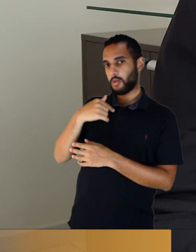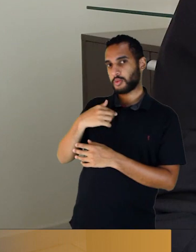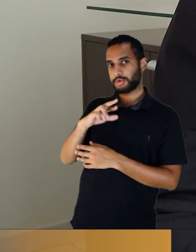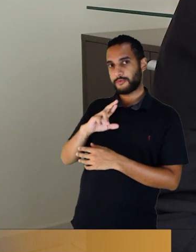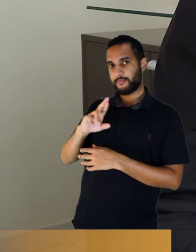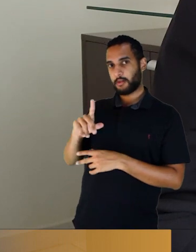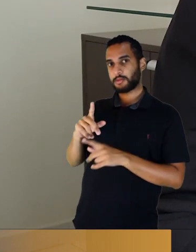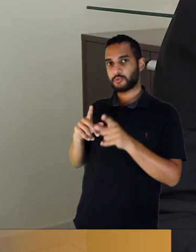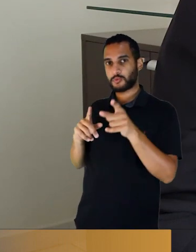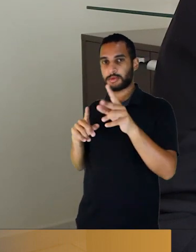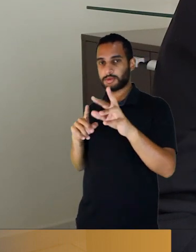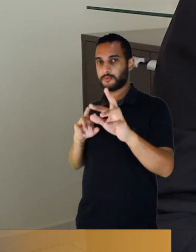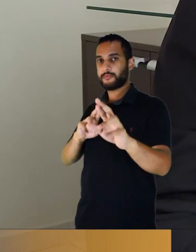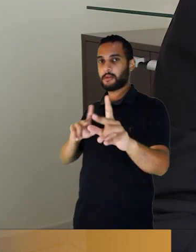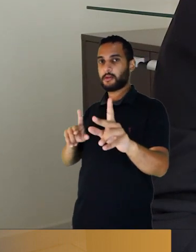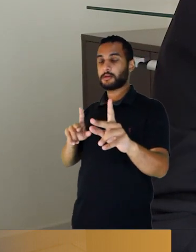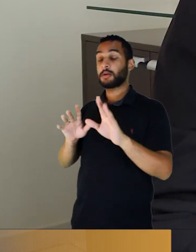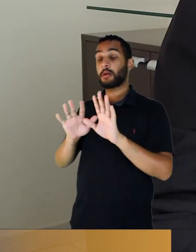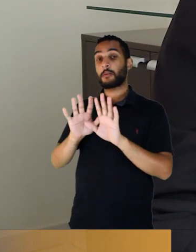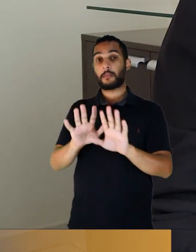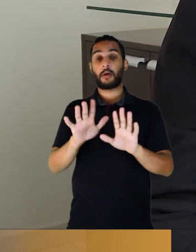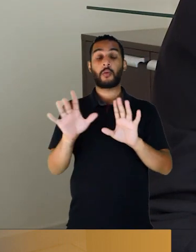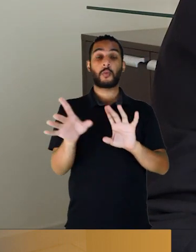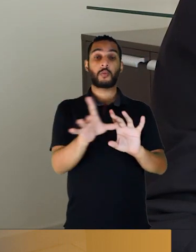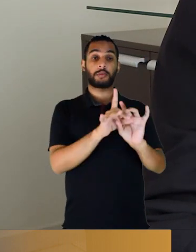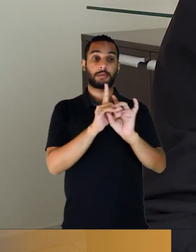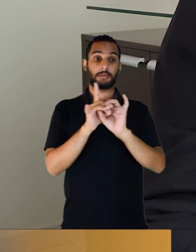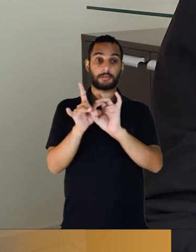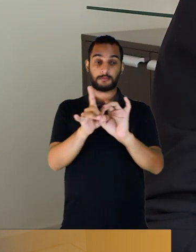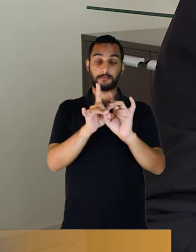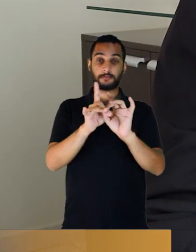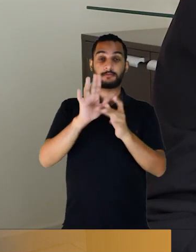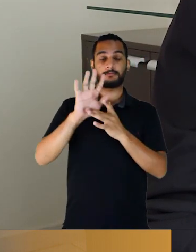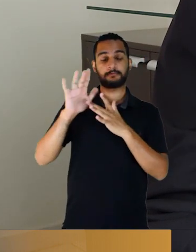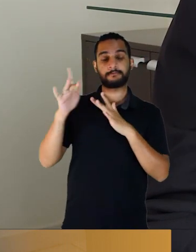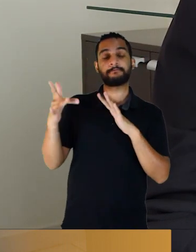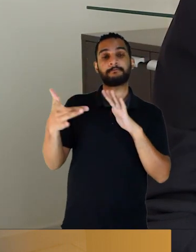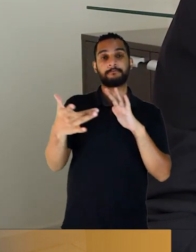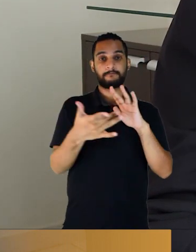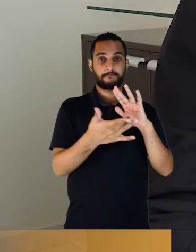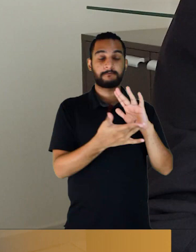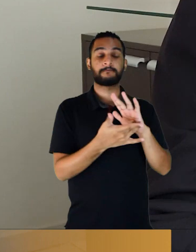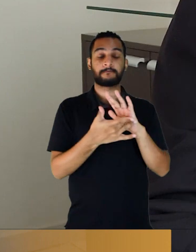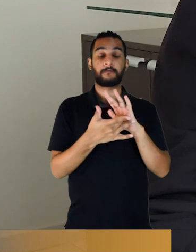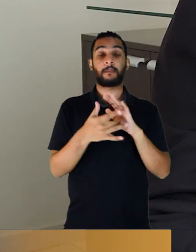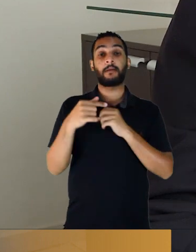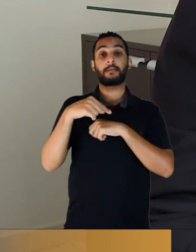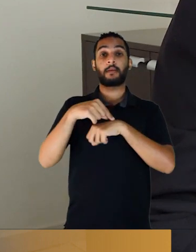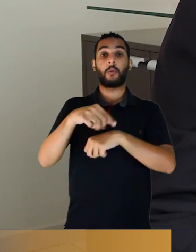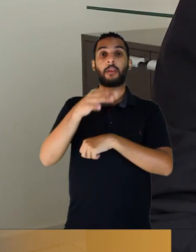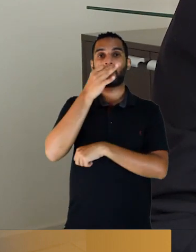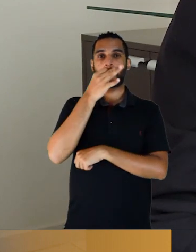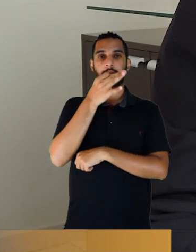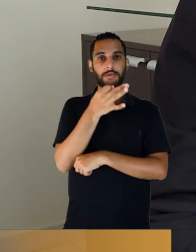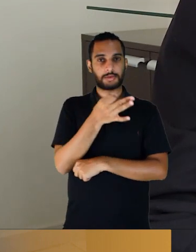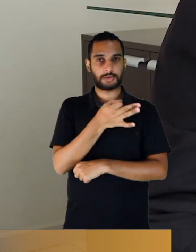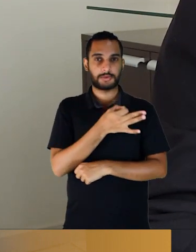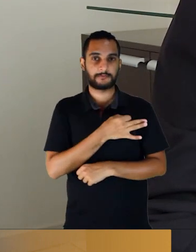somos diferentes uns dos outros, mas bem unidos em Cristo. Quando a